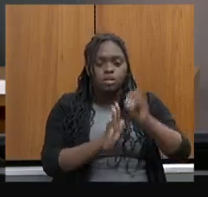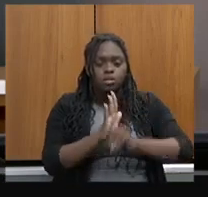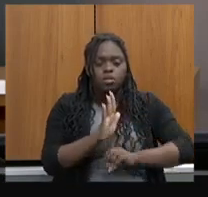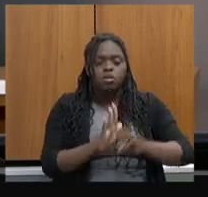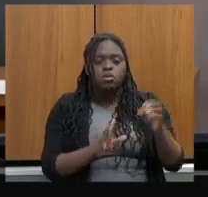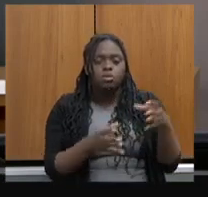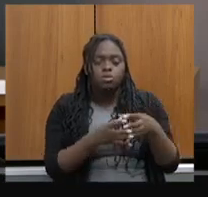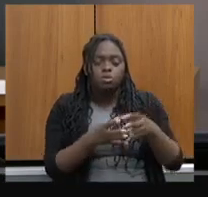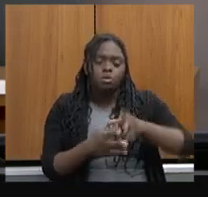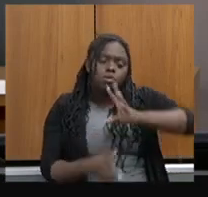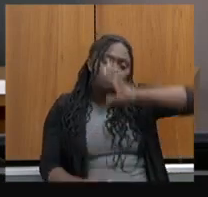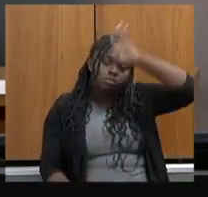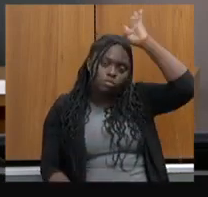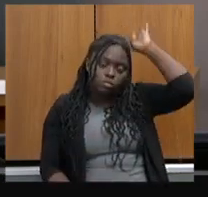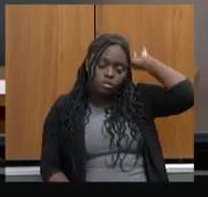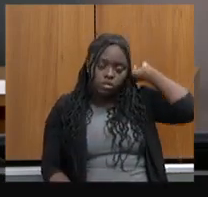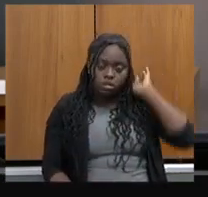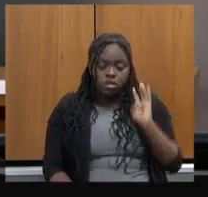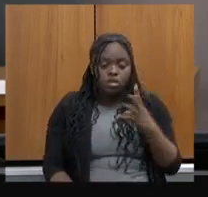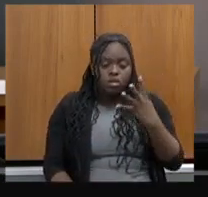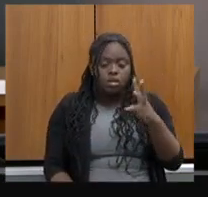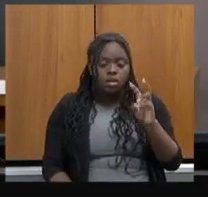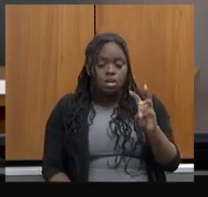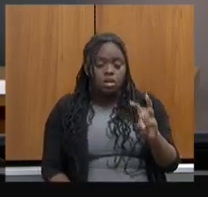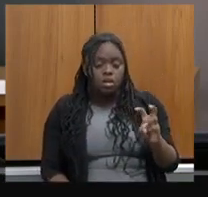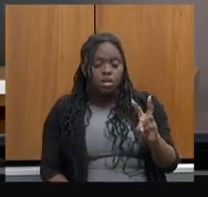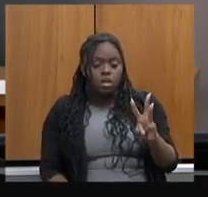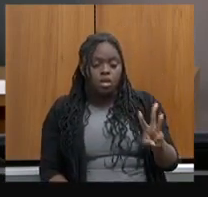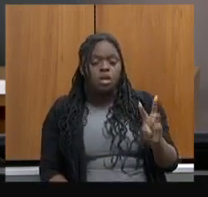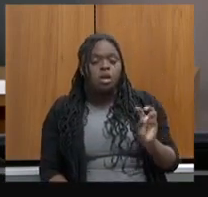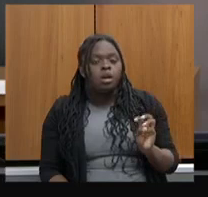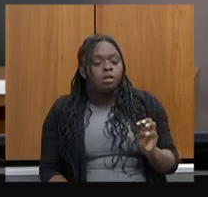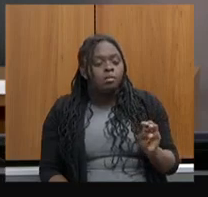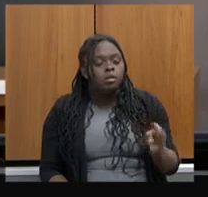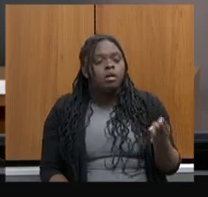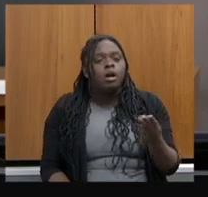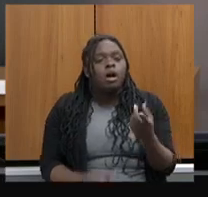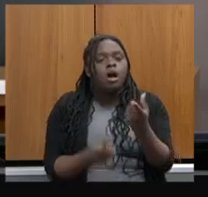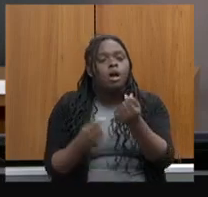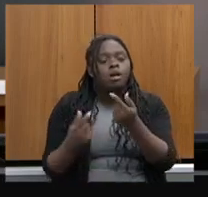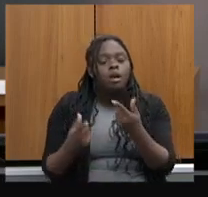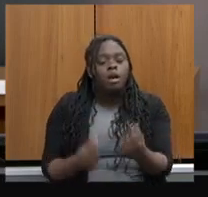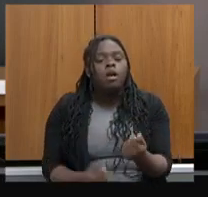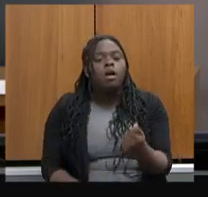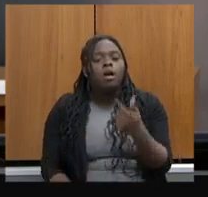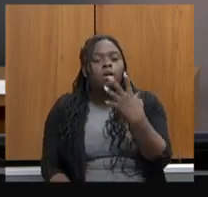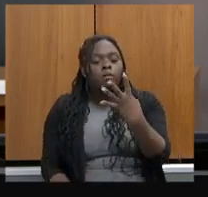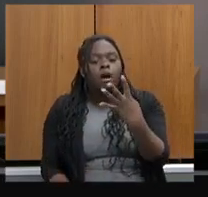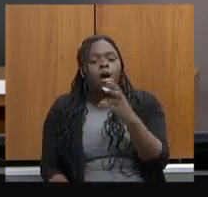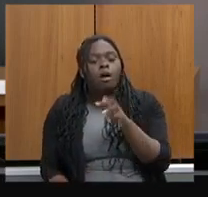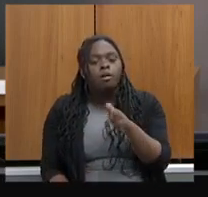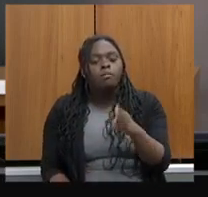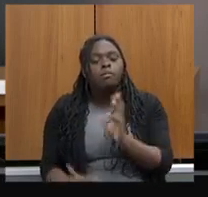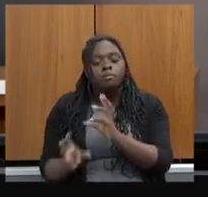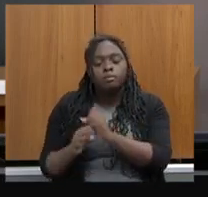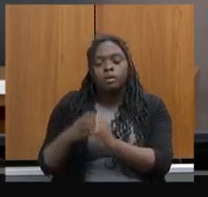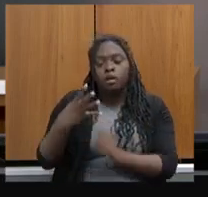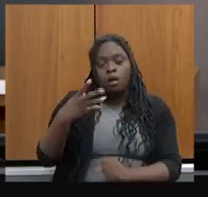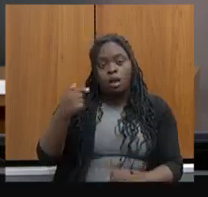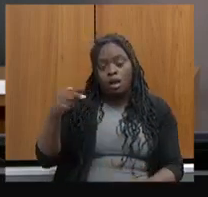custeio 43 milhões em termos de Capital 4 milhões Total 47 milhões Fontes